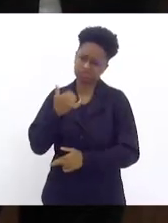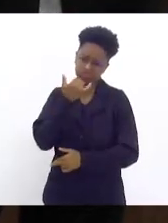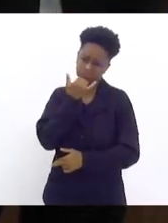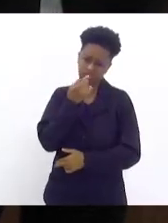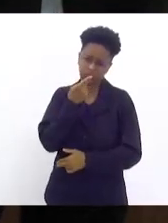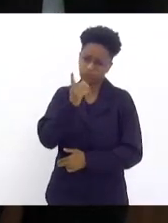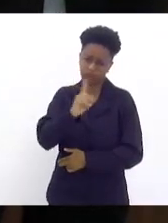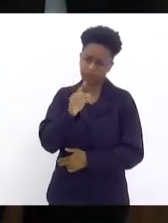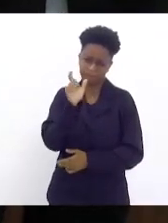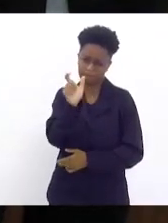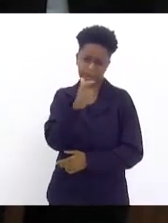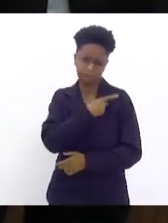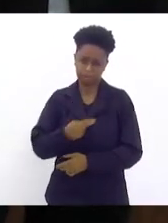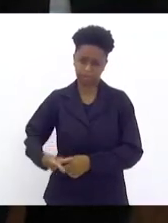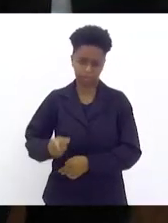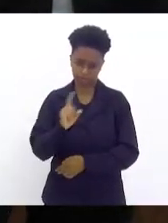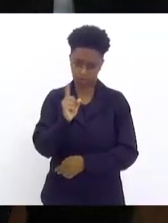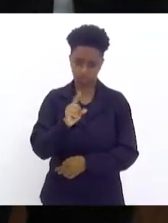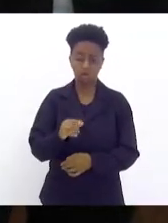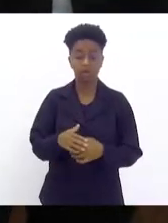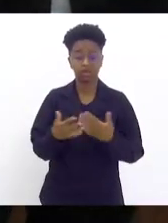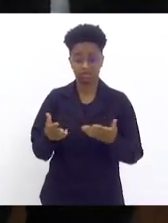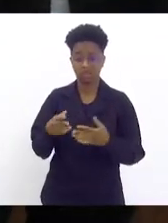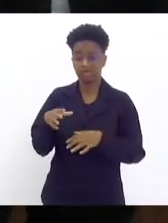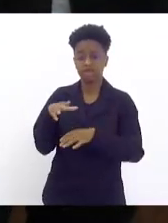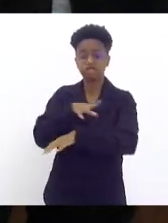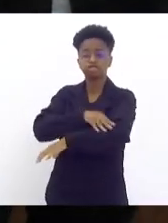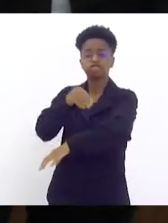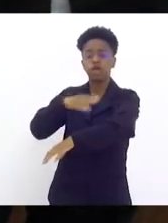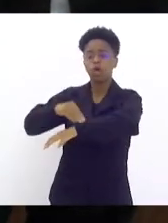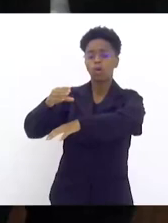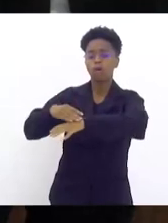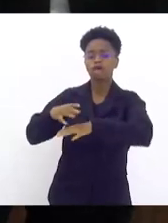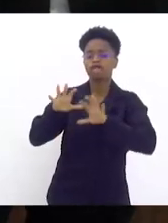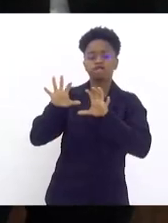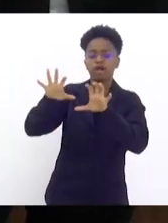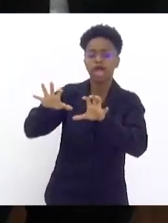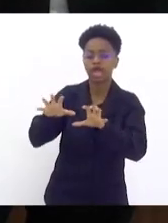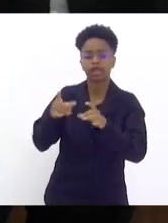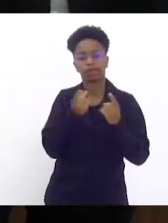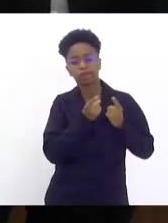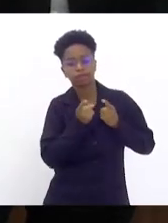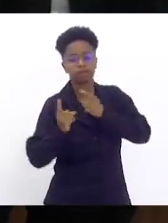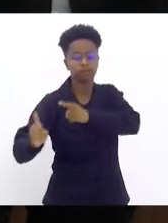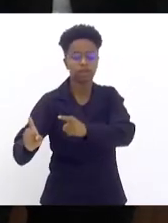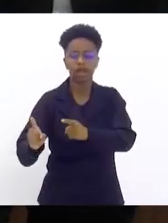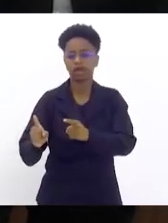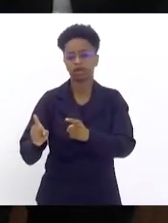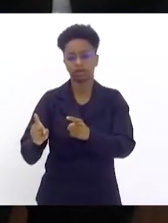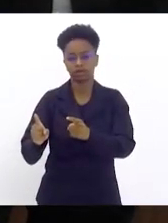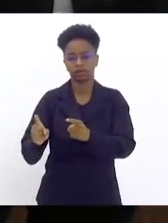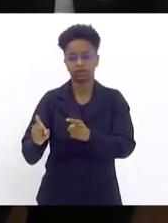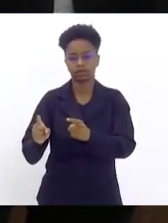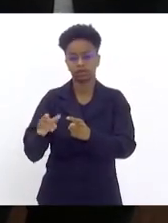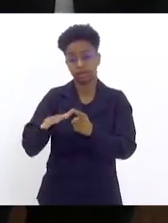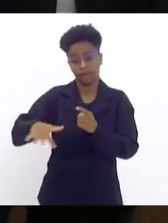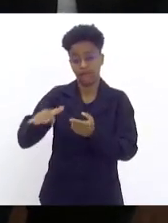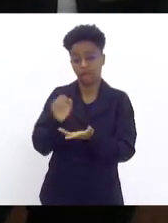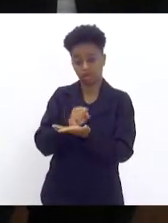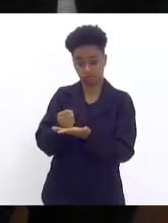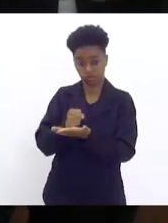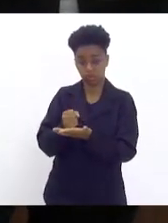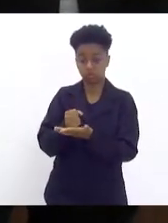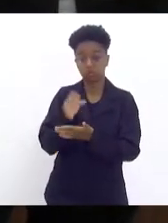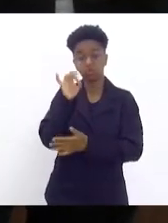Retiro com ele porque se a Fera fecunda lá resolveu atacar o o mercado Gamer